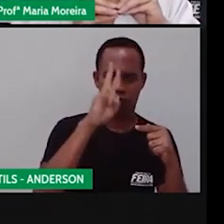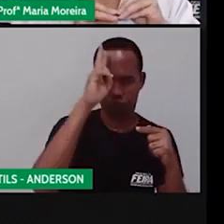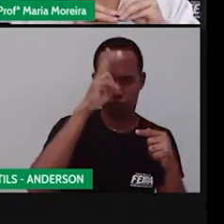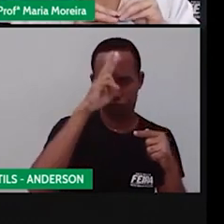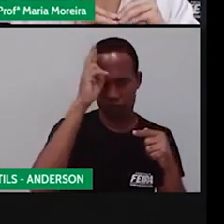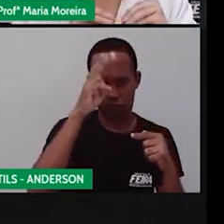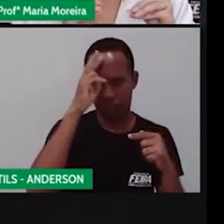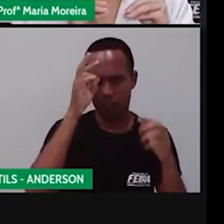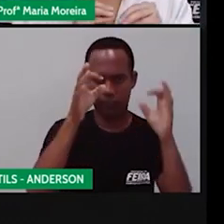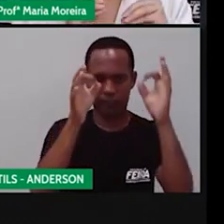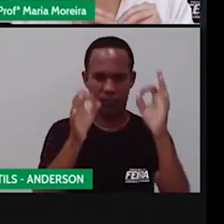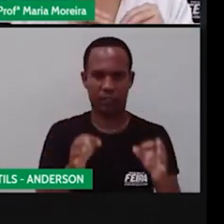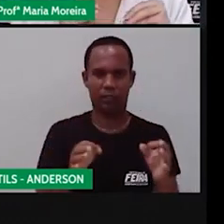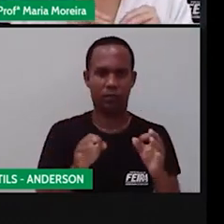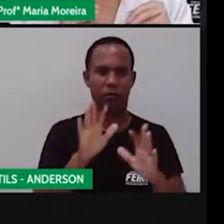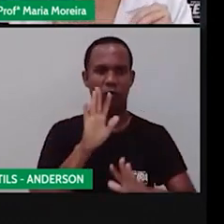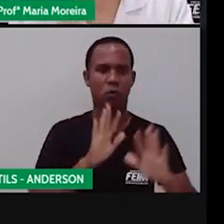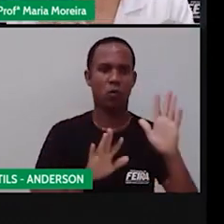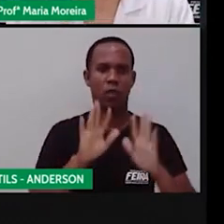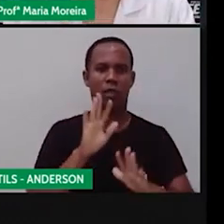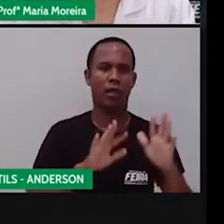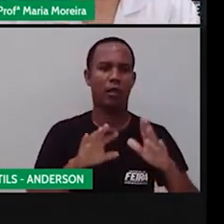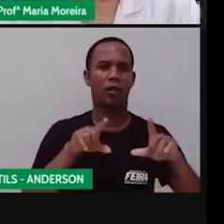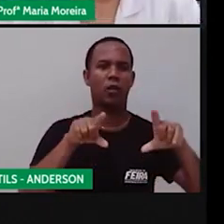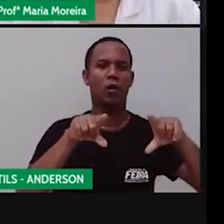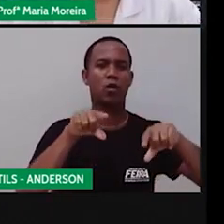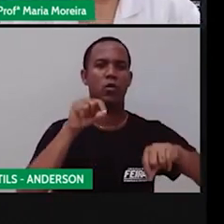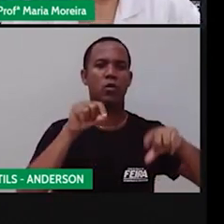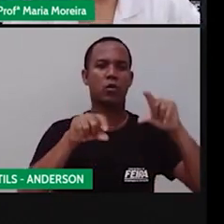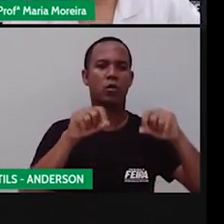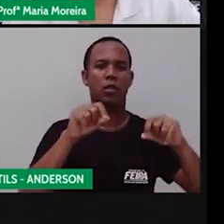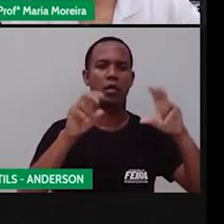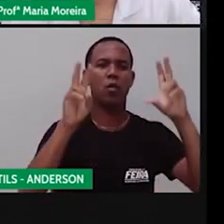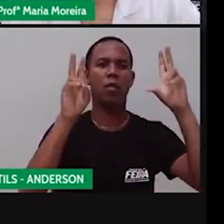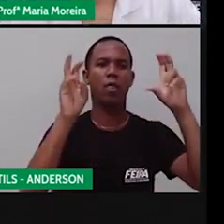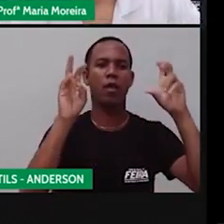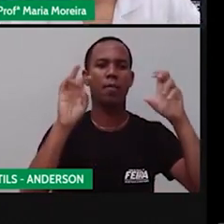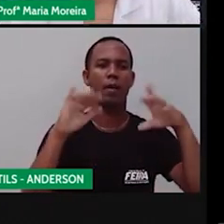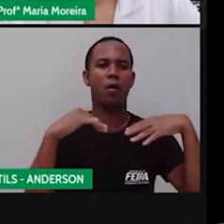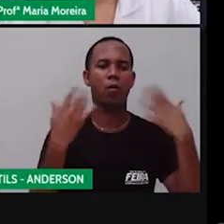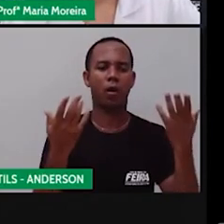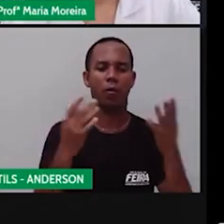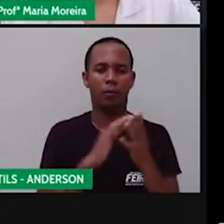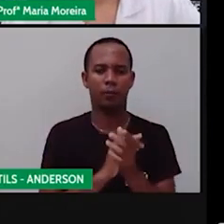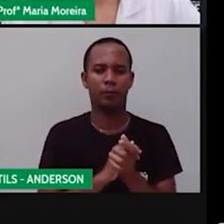a história. Então, a gente tem que ter cuidado quando escolhe o título de uma historinha, tá?